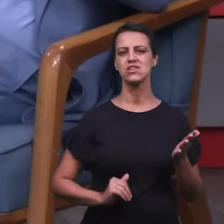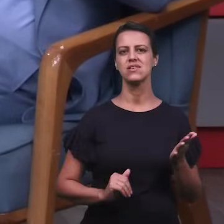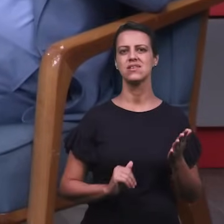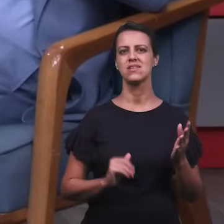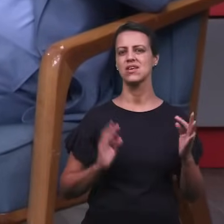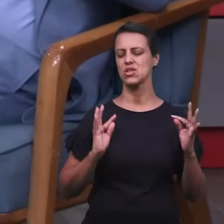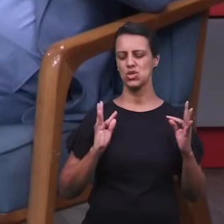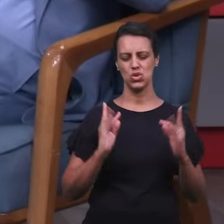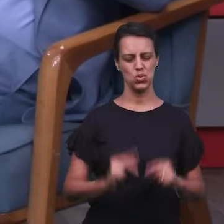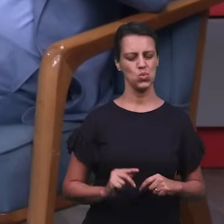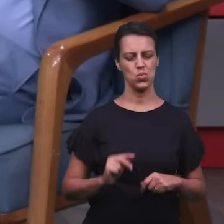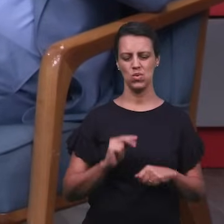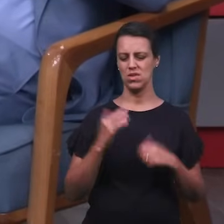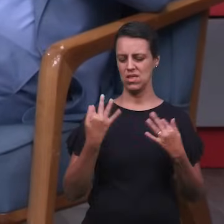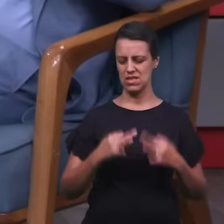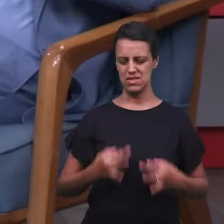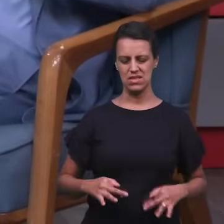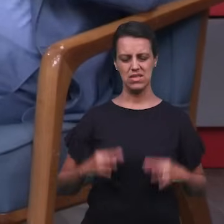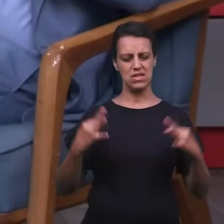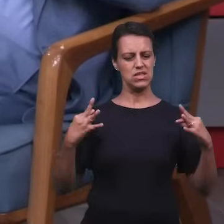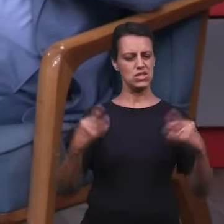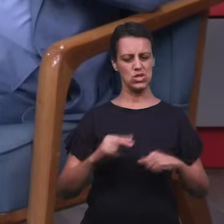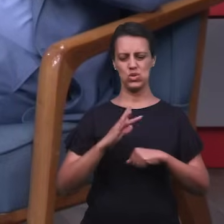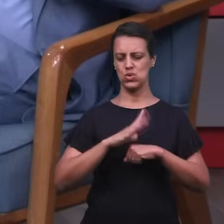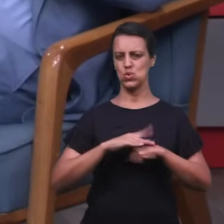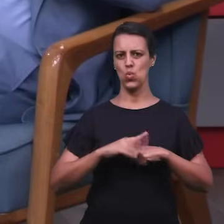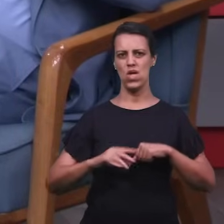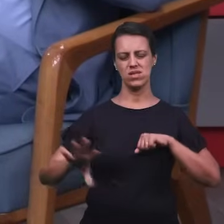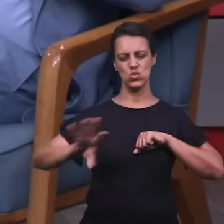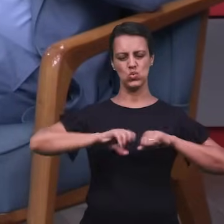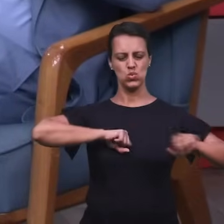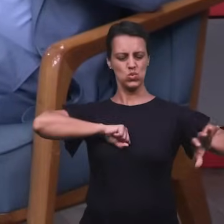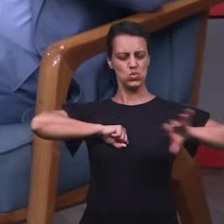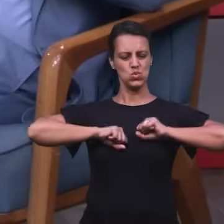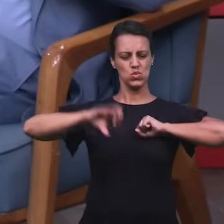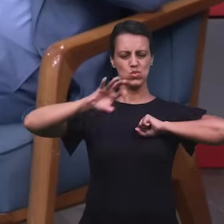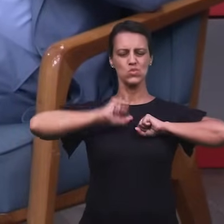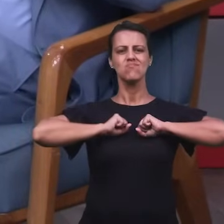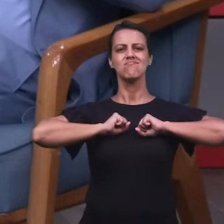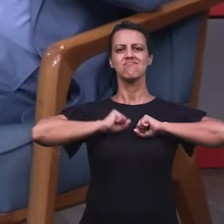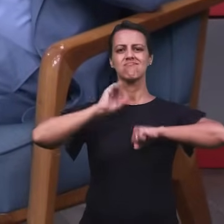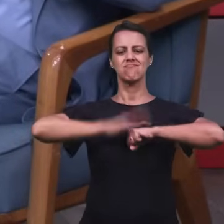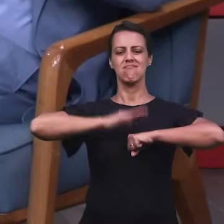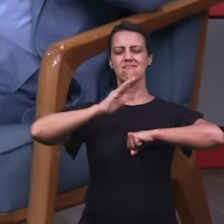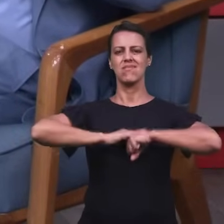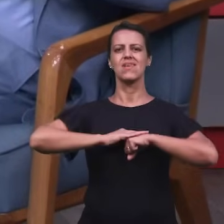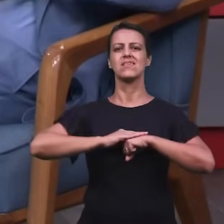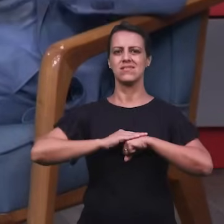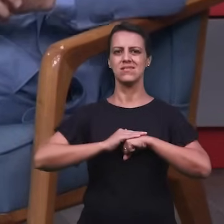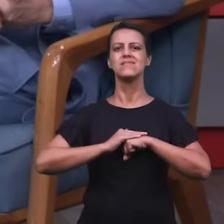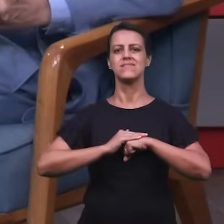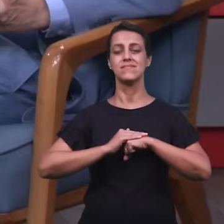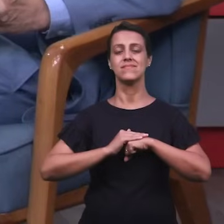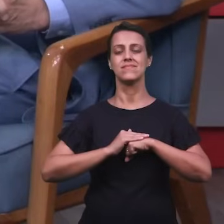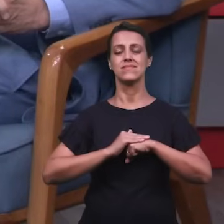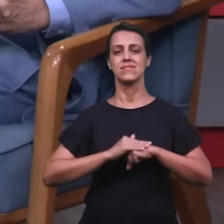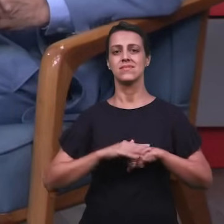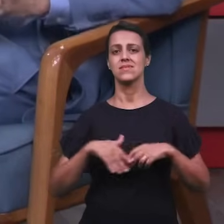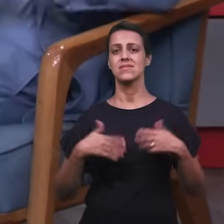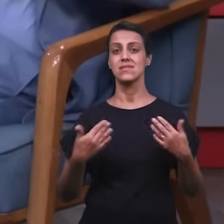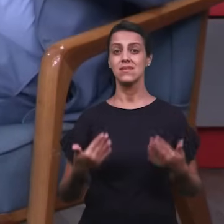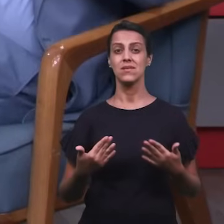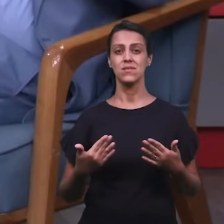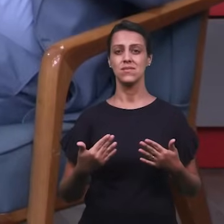si as nossas dores, as nossas enfermidades. Então saem as ervas amargosas, entra o vinho e o